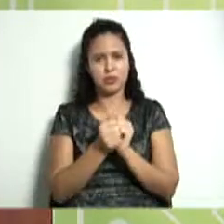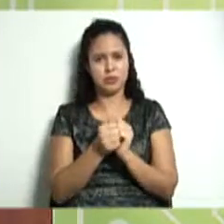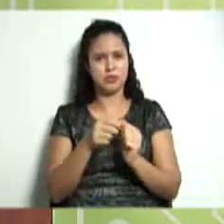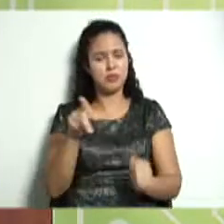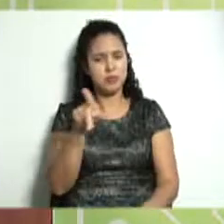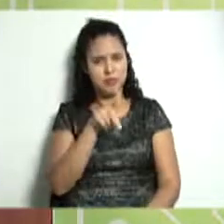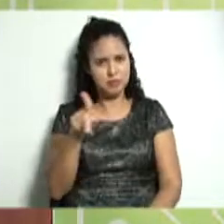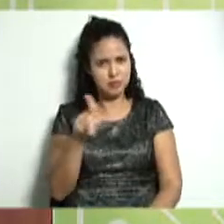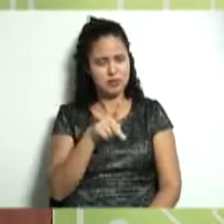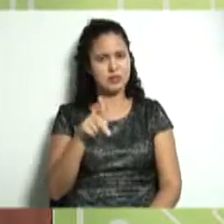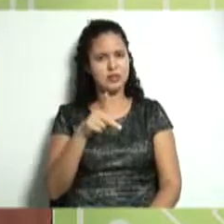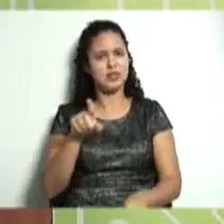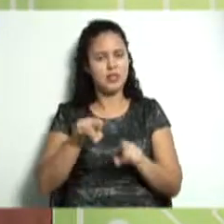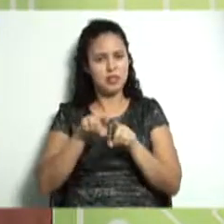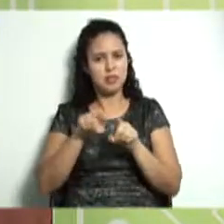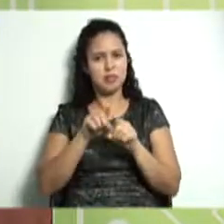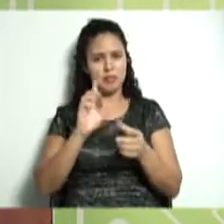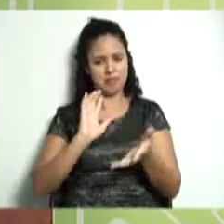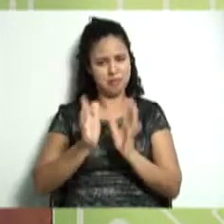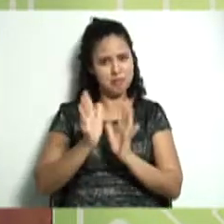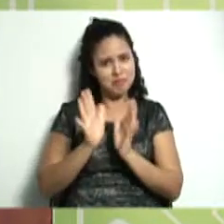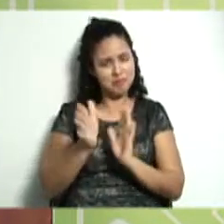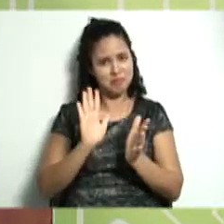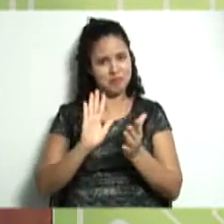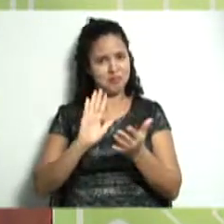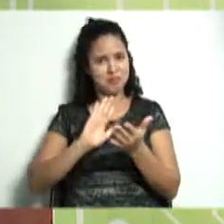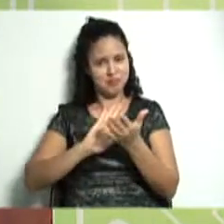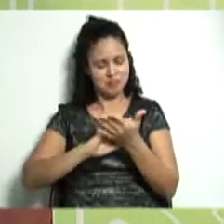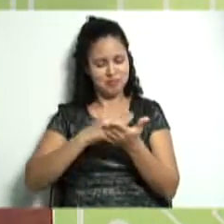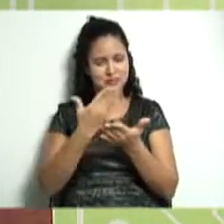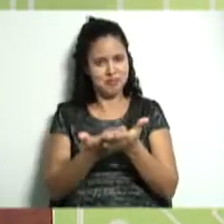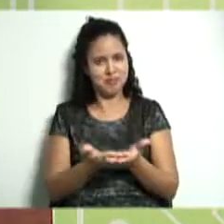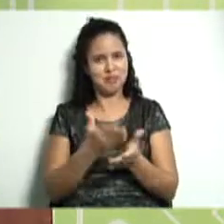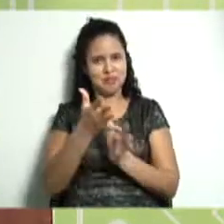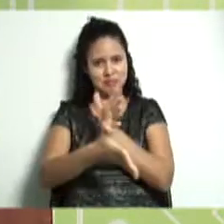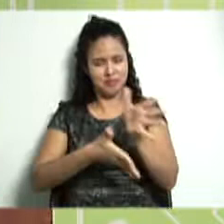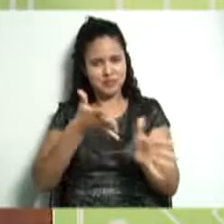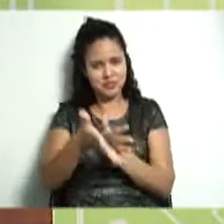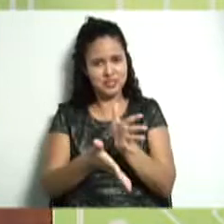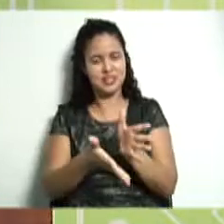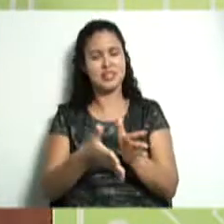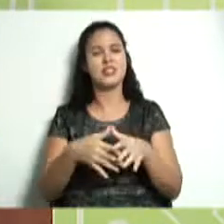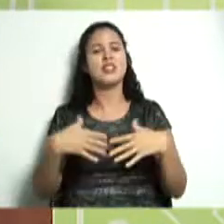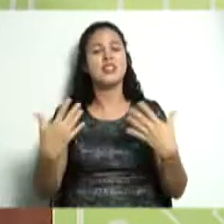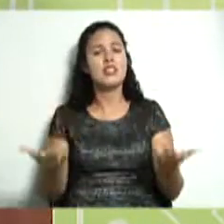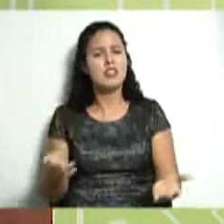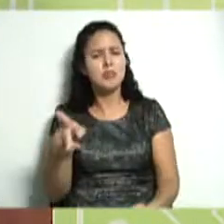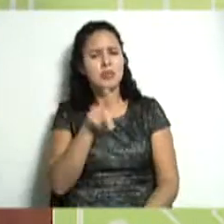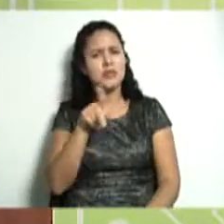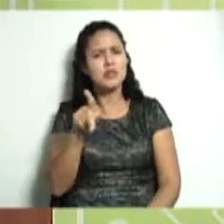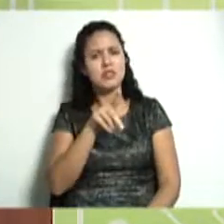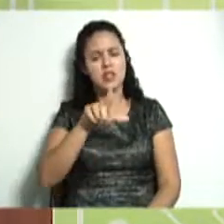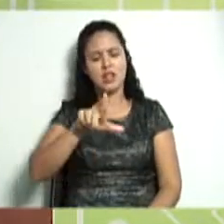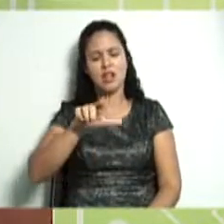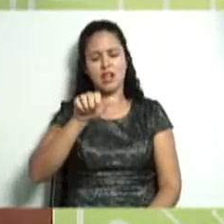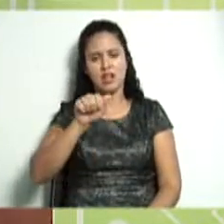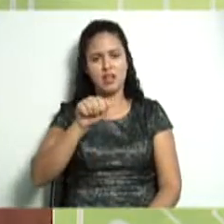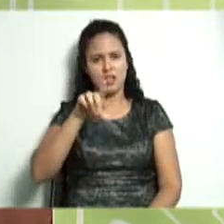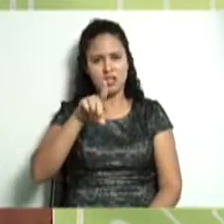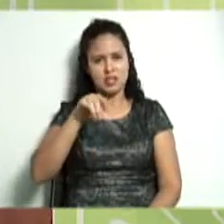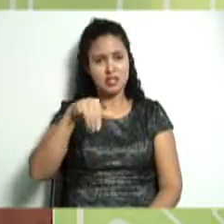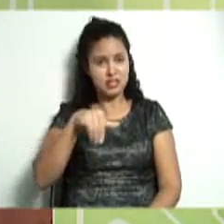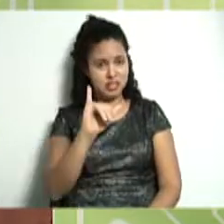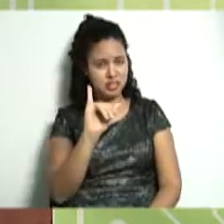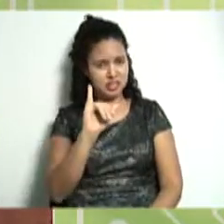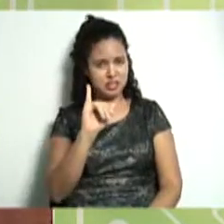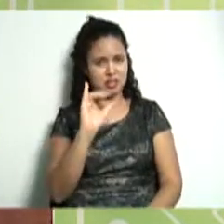nossa querida intérprete de Libras, a Tamires. E aí, o que a professora Leide está fazendo aqui no lugar do professor Samuel?